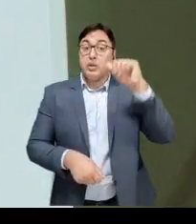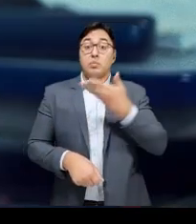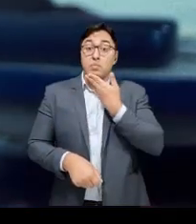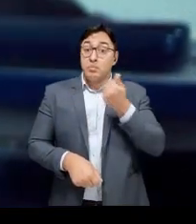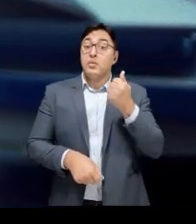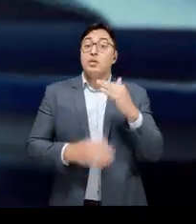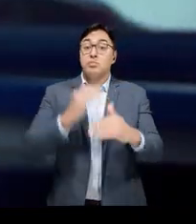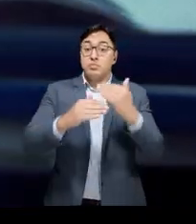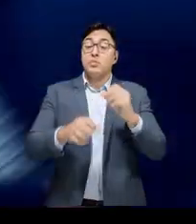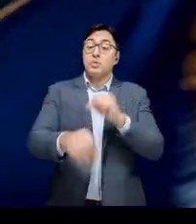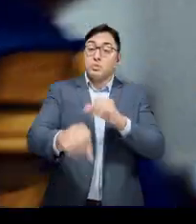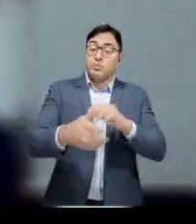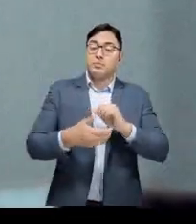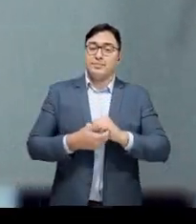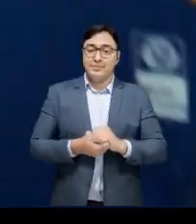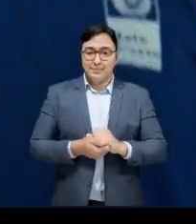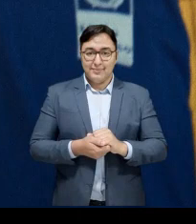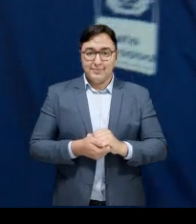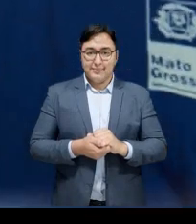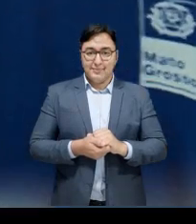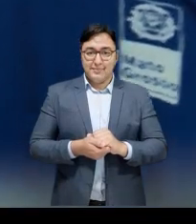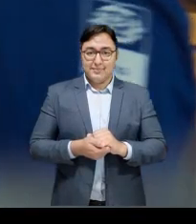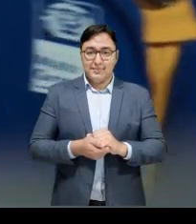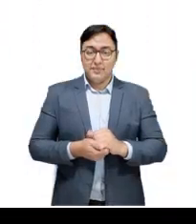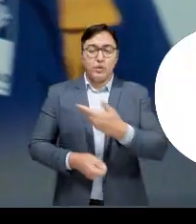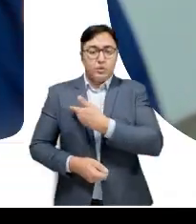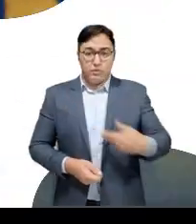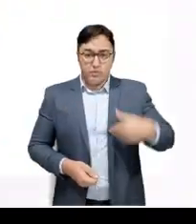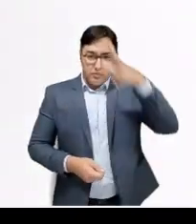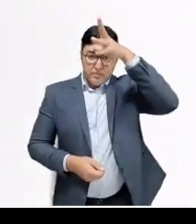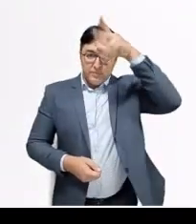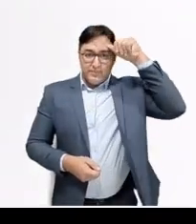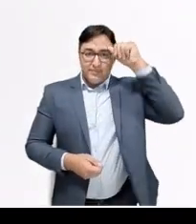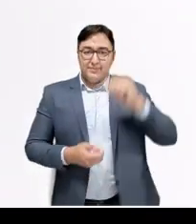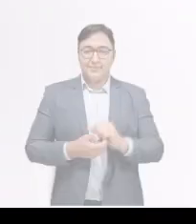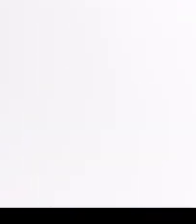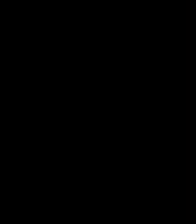melhorar a qualidade do ensino. Não para, não para! Governo de Mato Grosso.